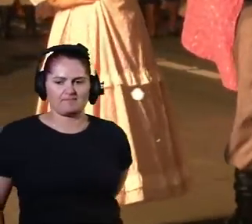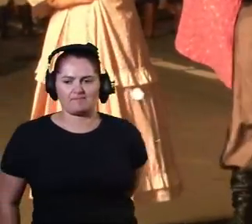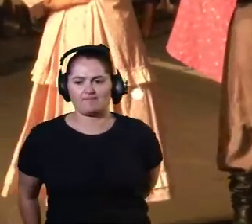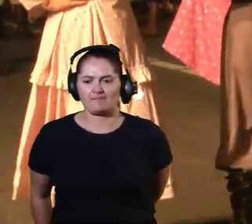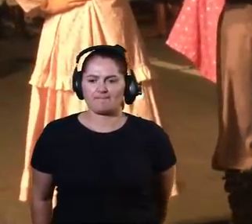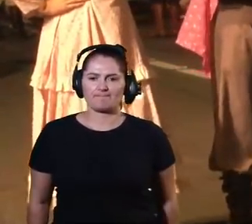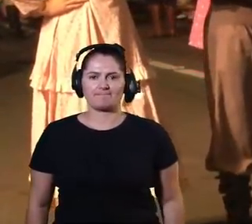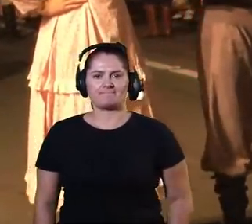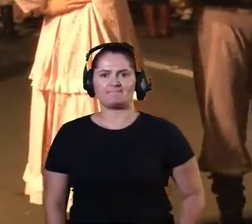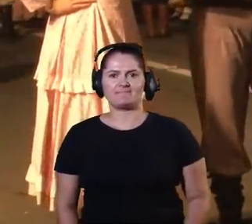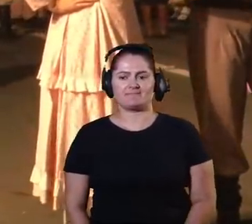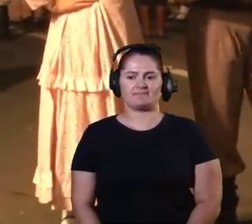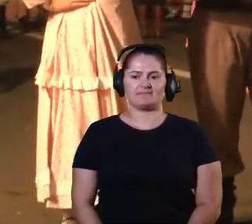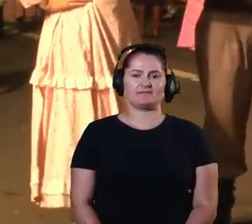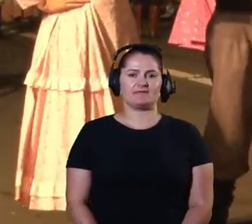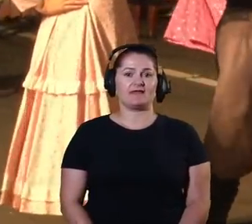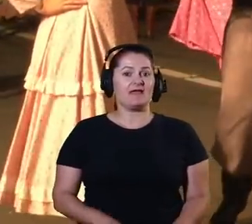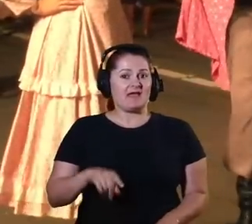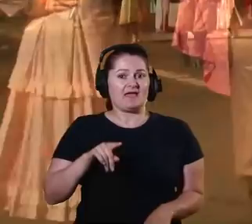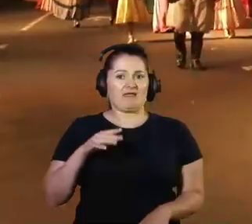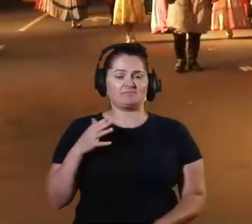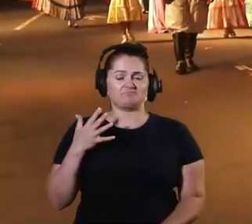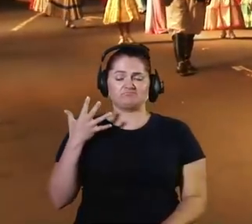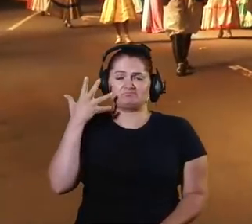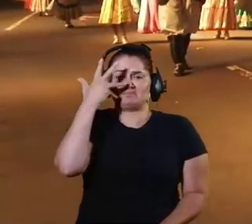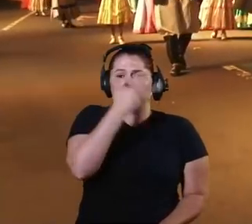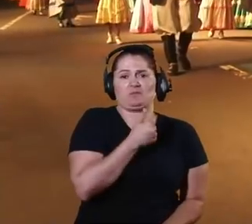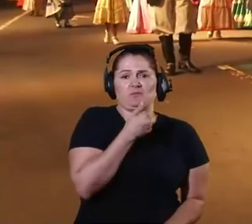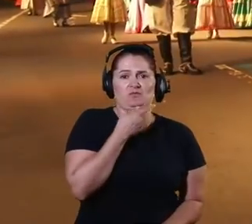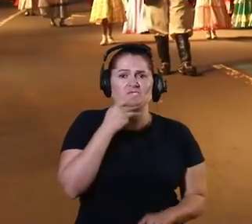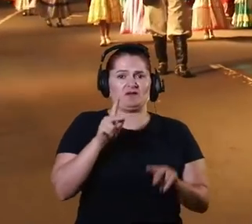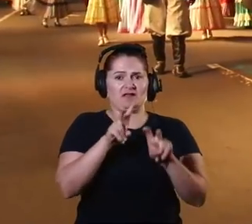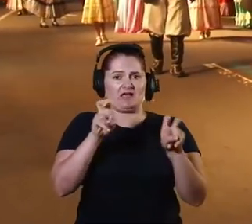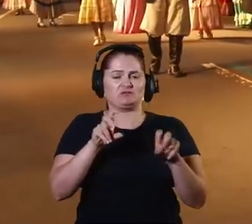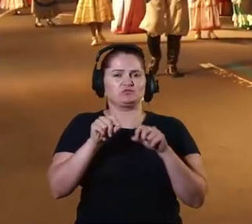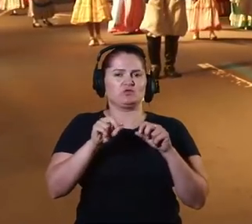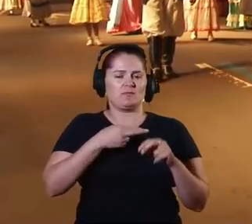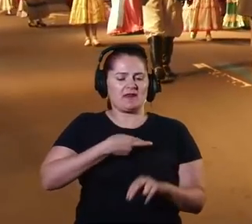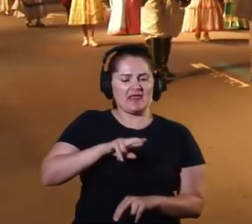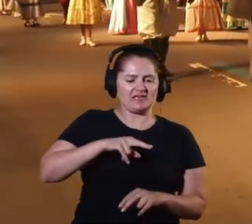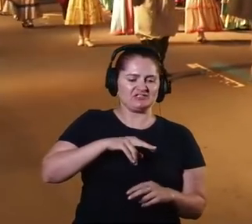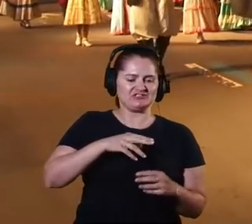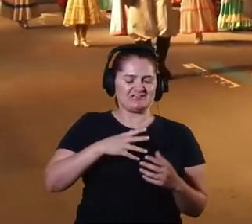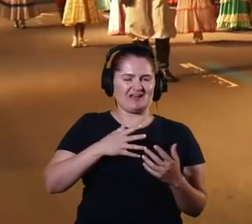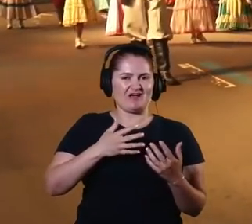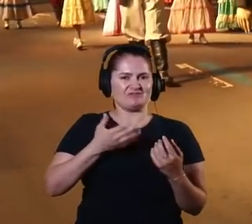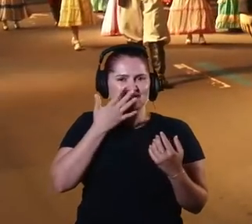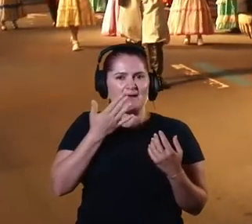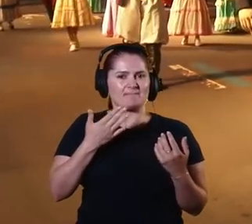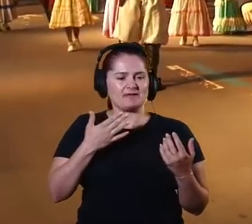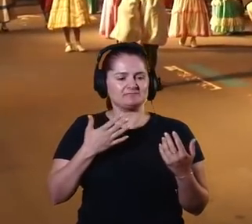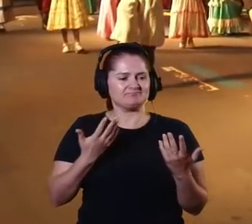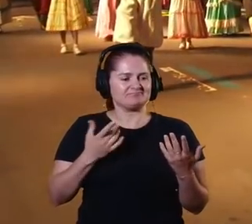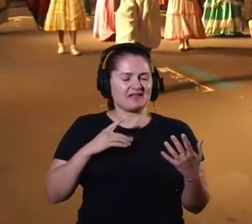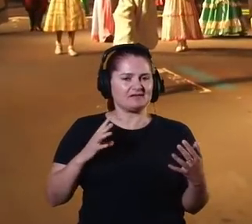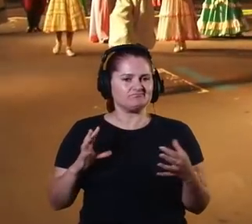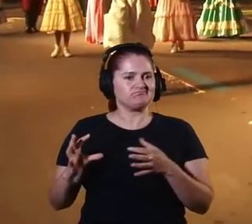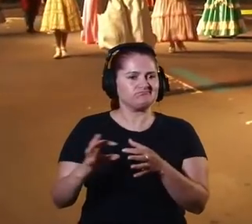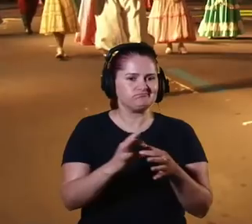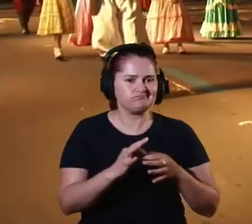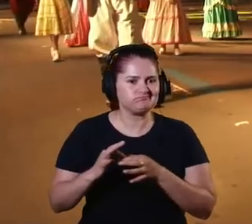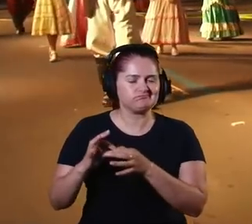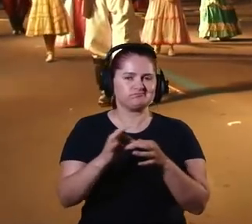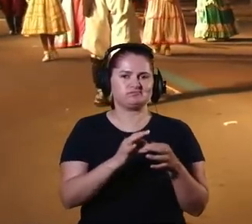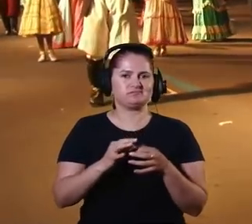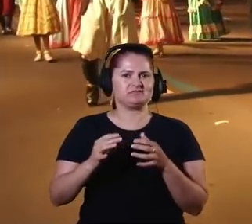né? Falarmos de uma conversação entre elas, entre a paz, entre as definições que se quer tanto para